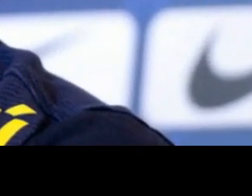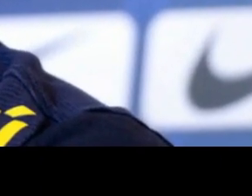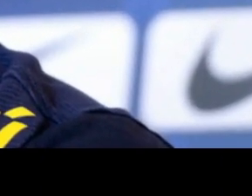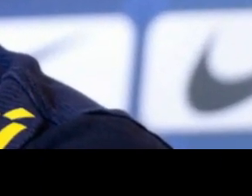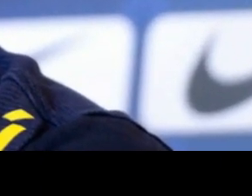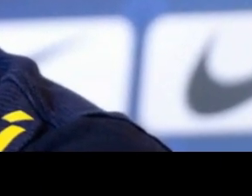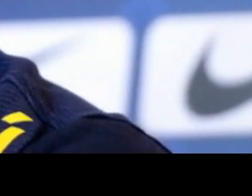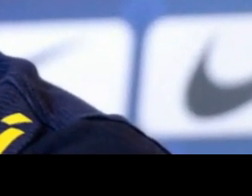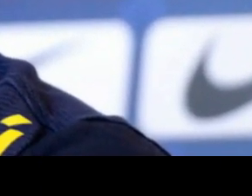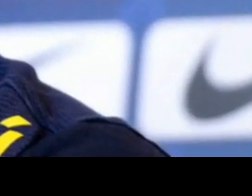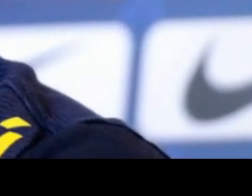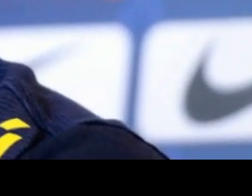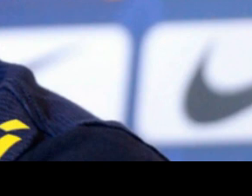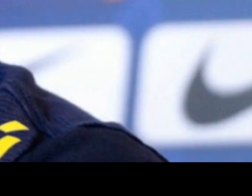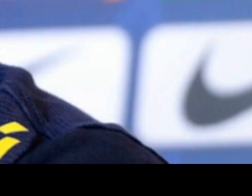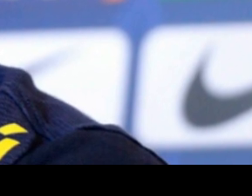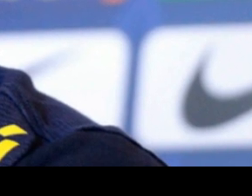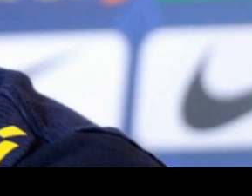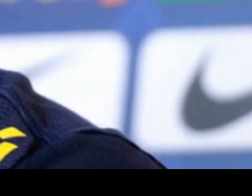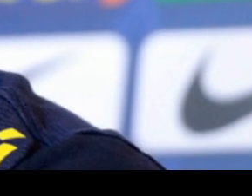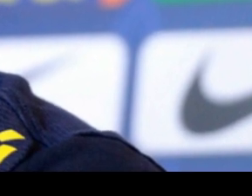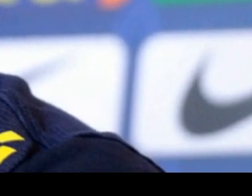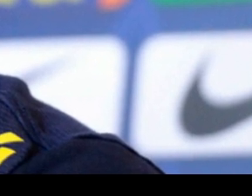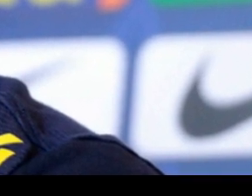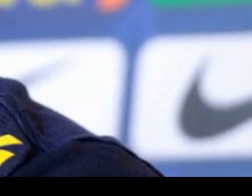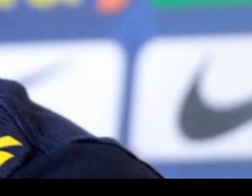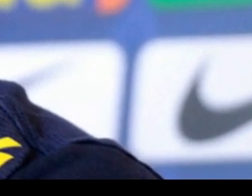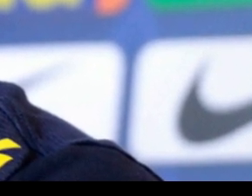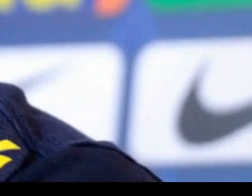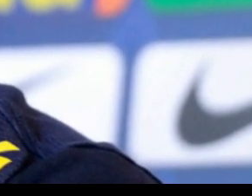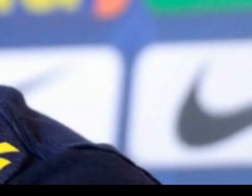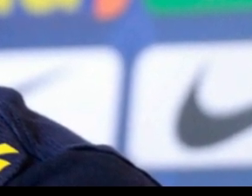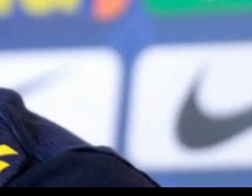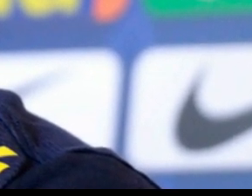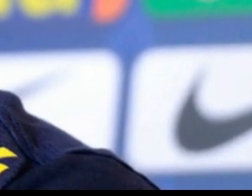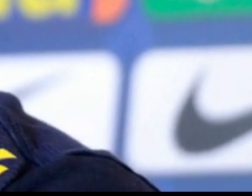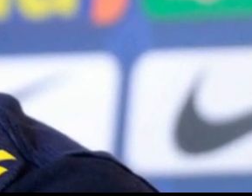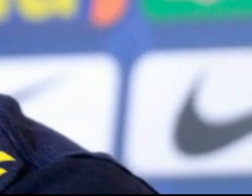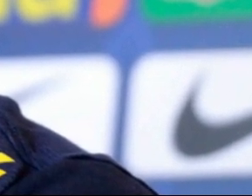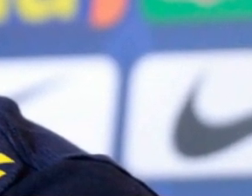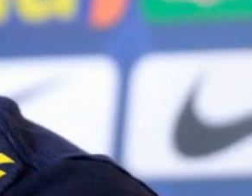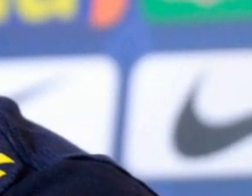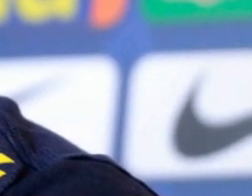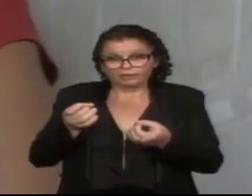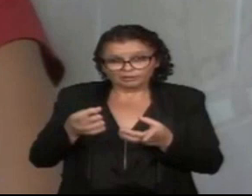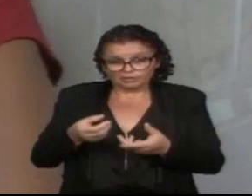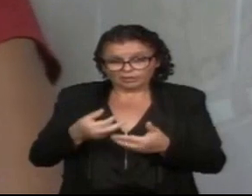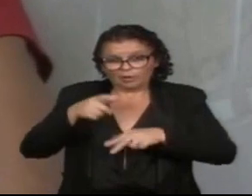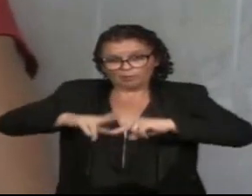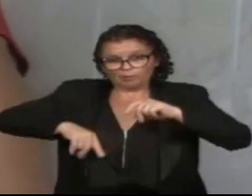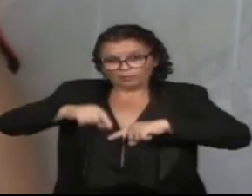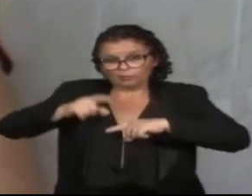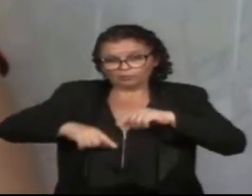Erson que eu tive a oportunidade sempre falo aqui nessa casa de leis eu vendendo produto de limpeza